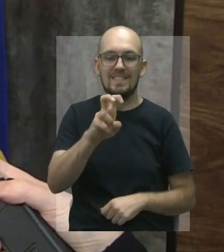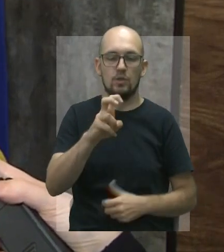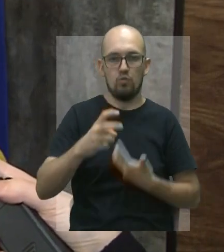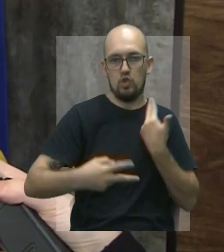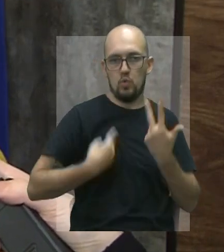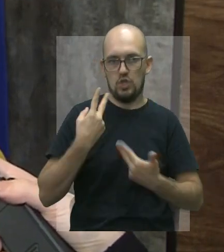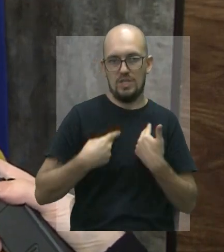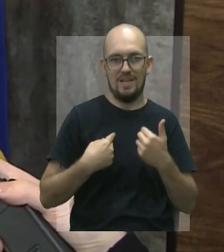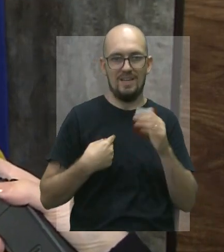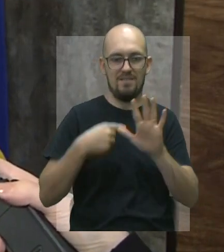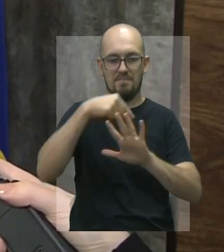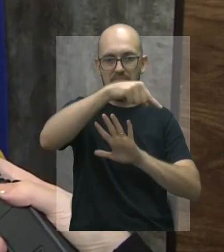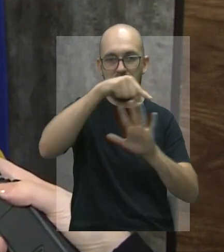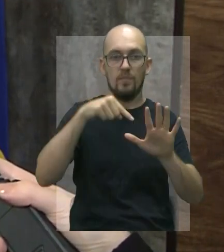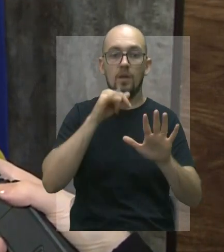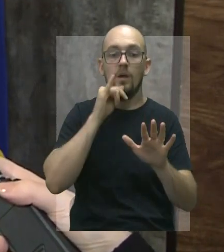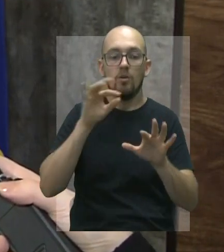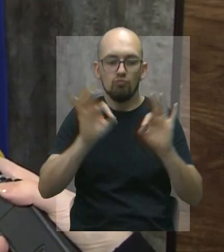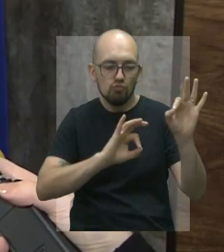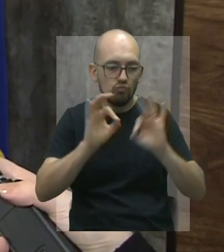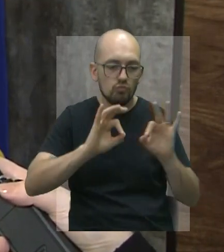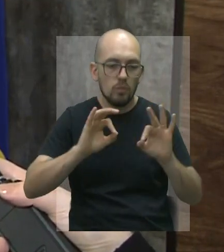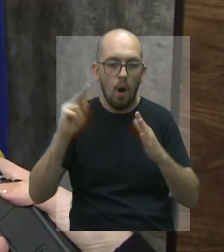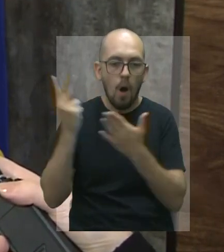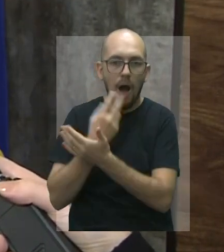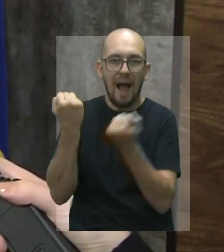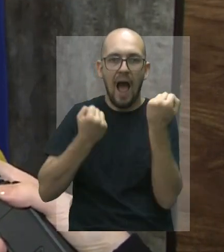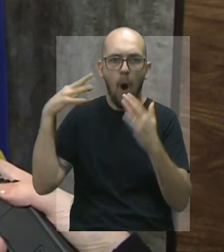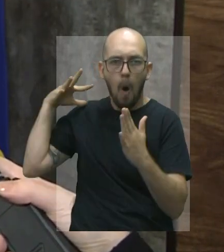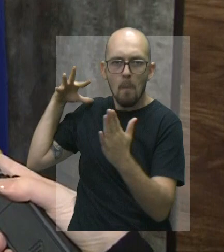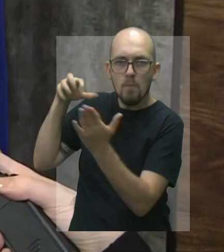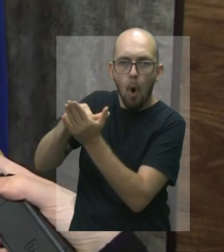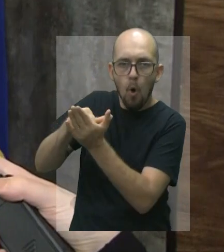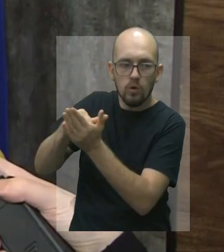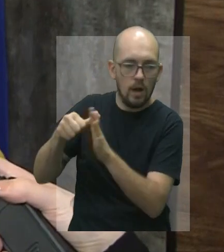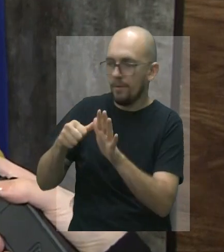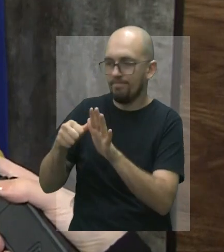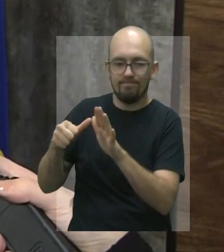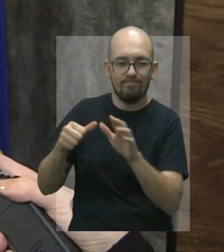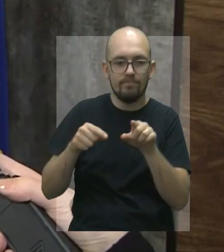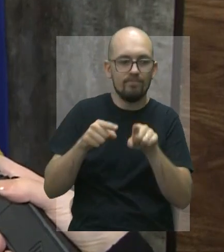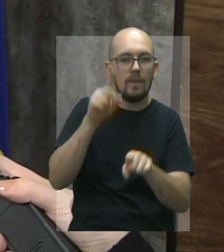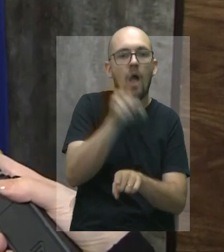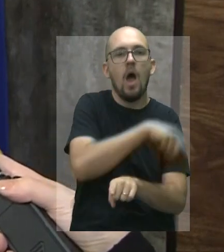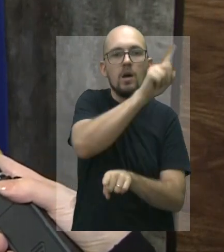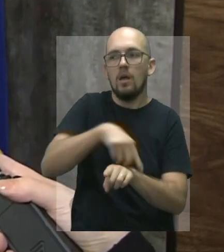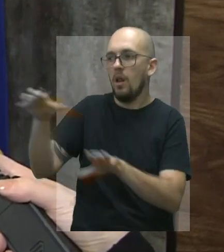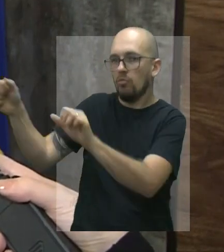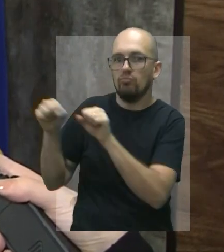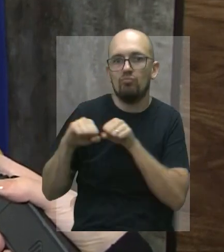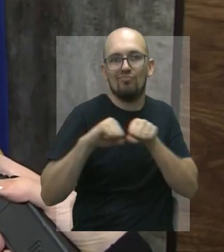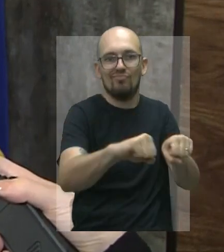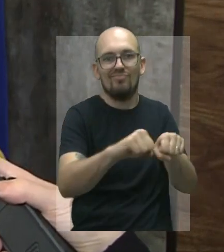cirurgias, acontece um acidente, algum outro caso grave, e essas cirurgias têm que ser canceladas porque tem que ocupar centro cirúrgico. Então, nós